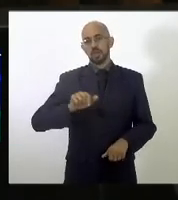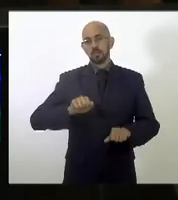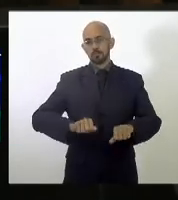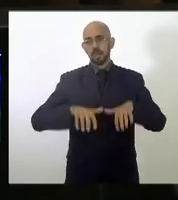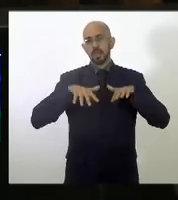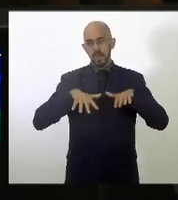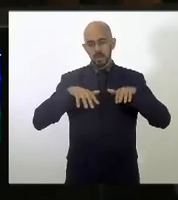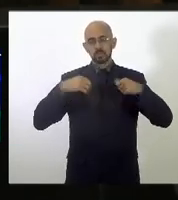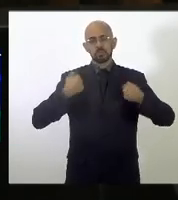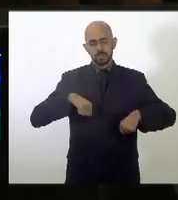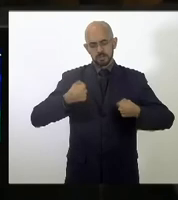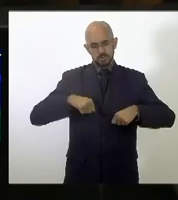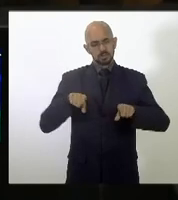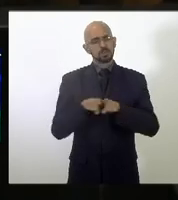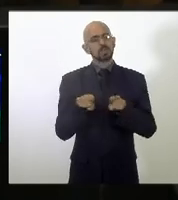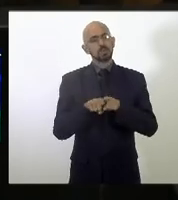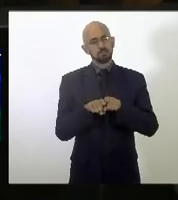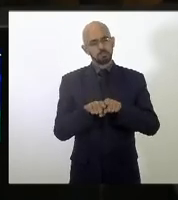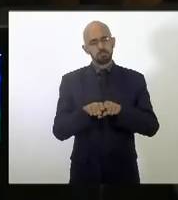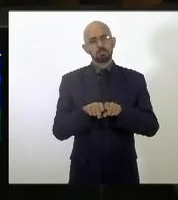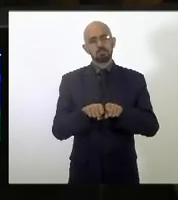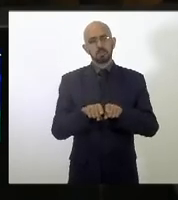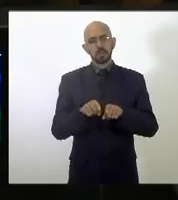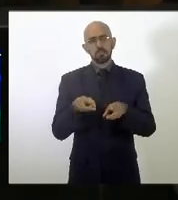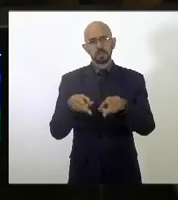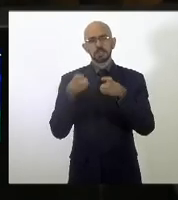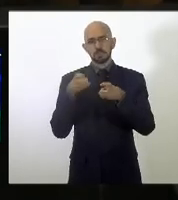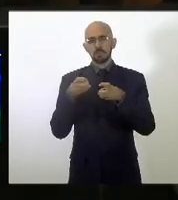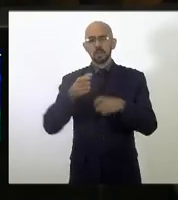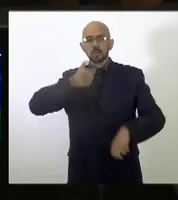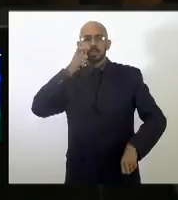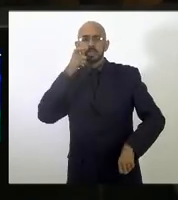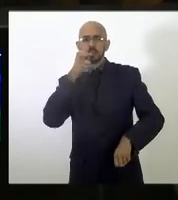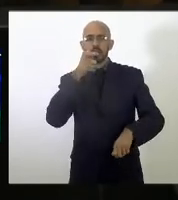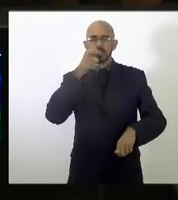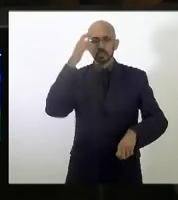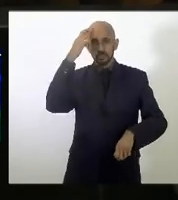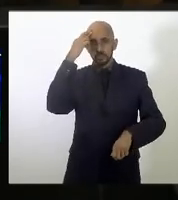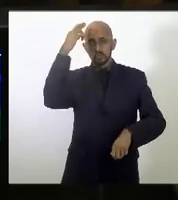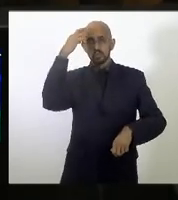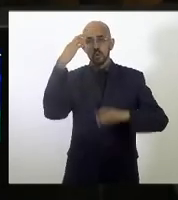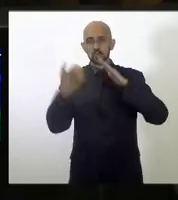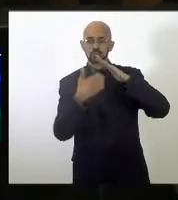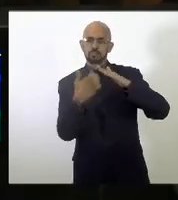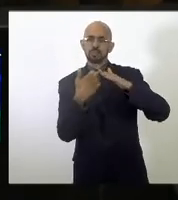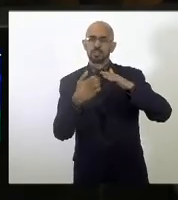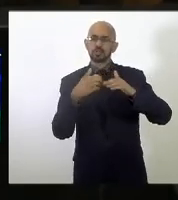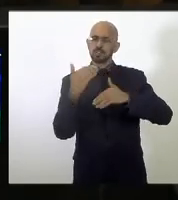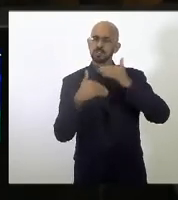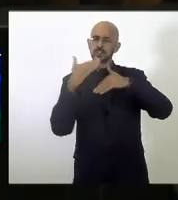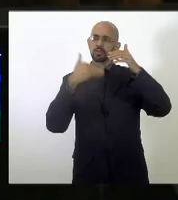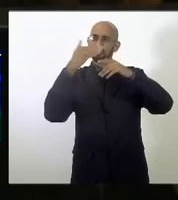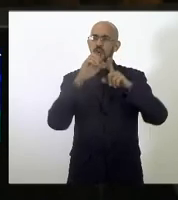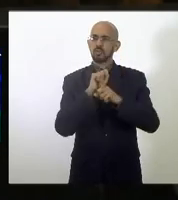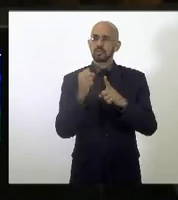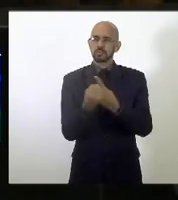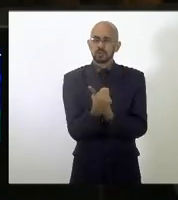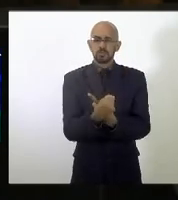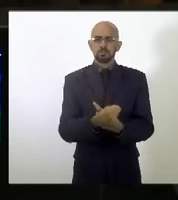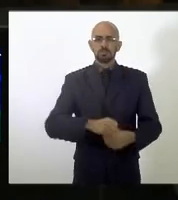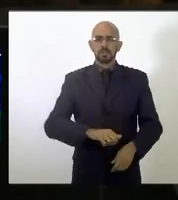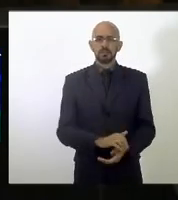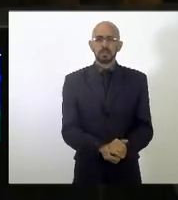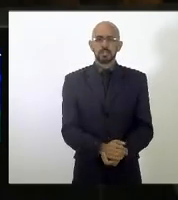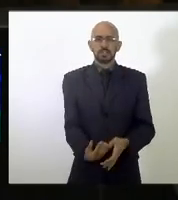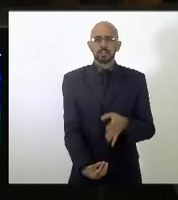a salvaguardar o interesse dos empreendedores, que é de quem de fato desenvolve a nossa sociedade, quem gera